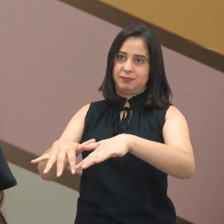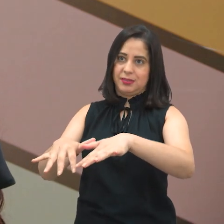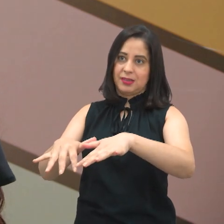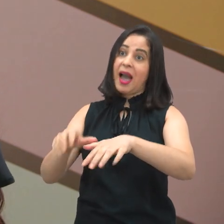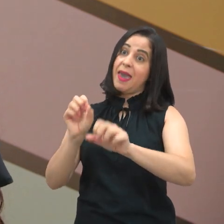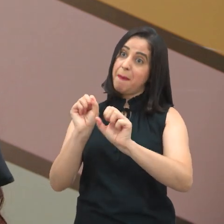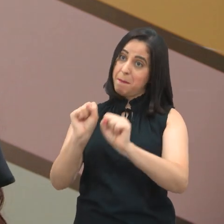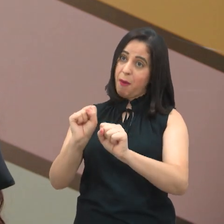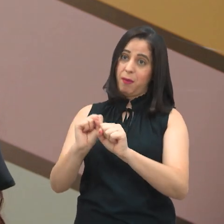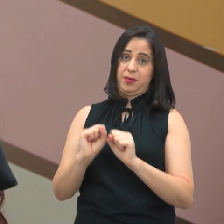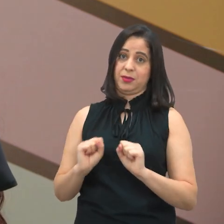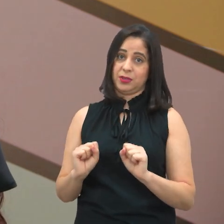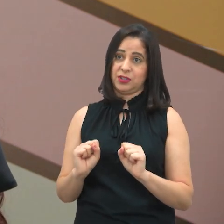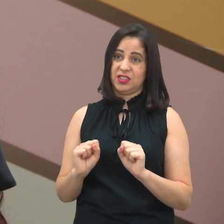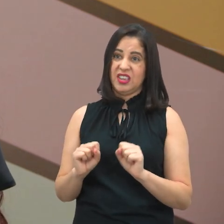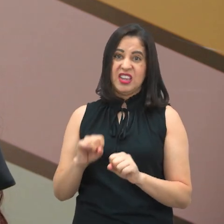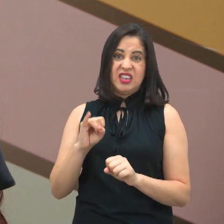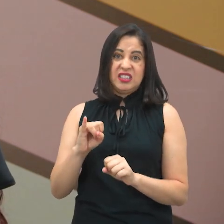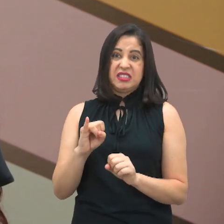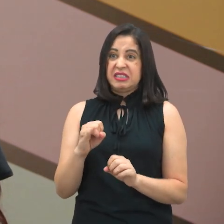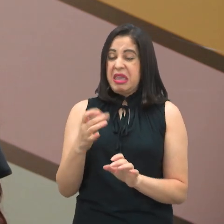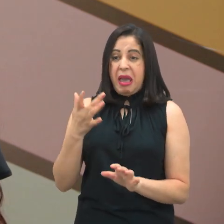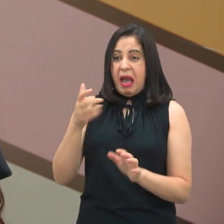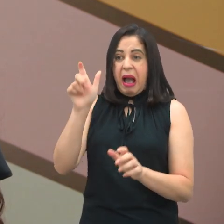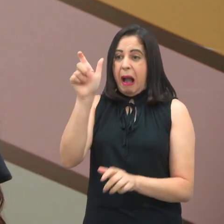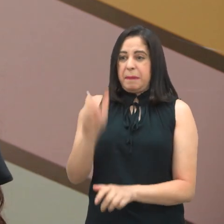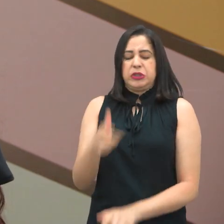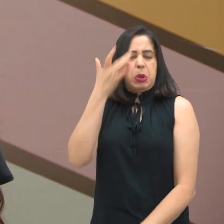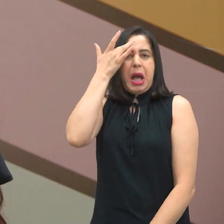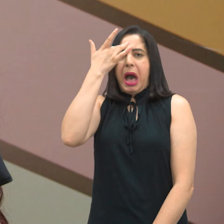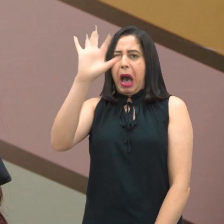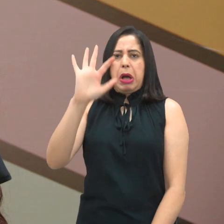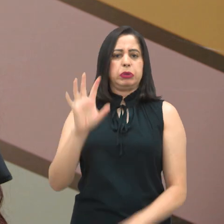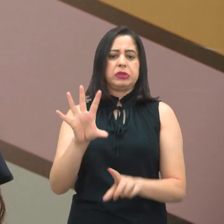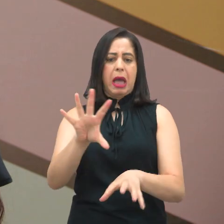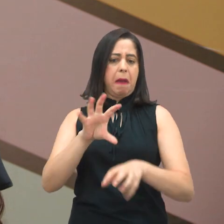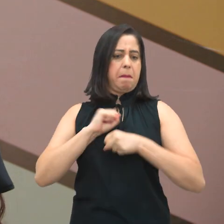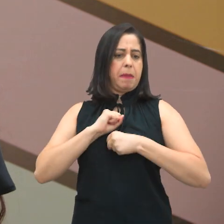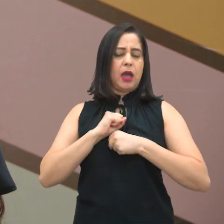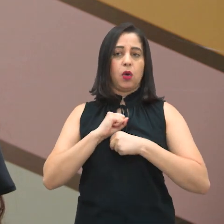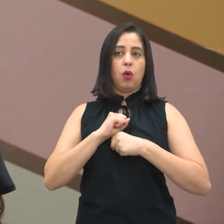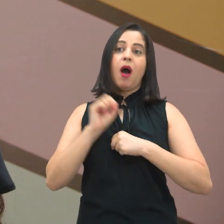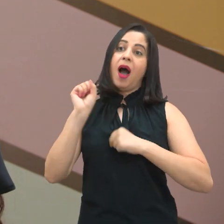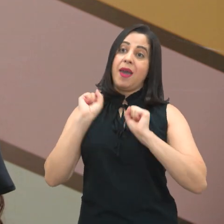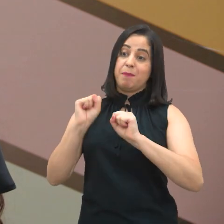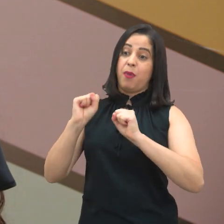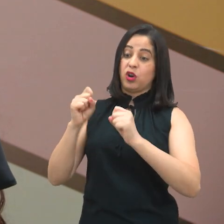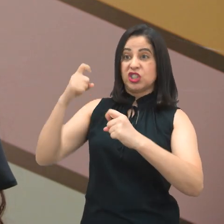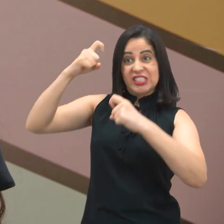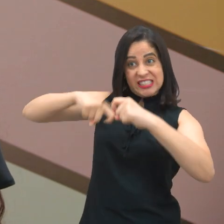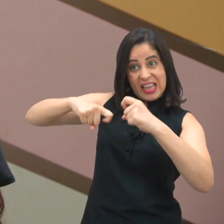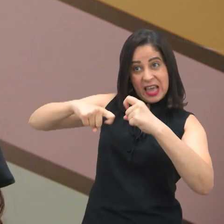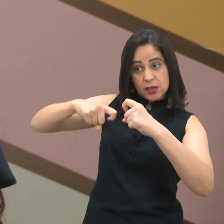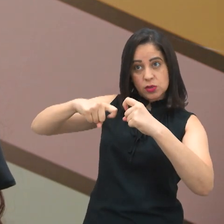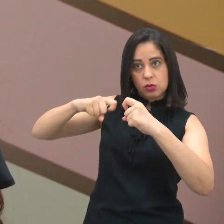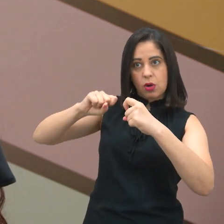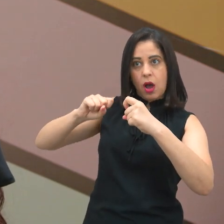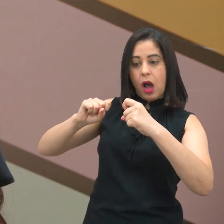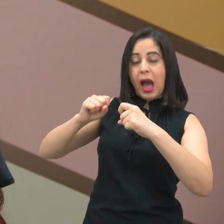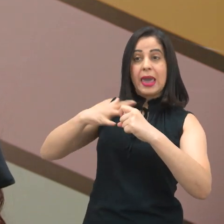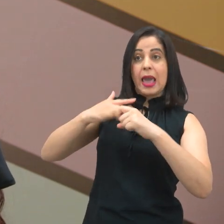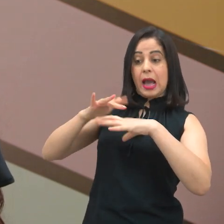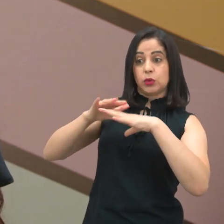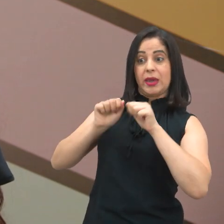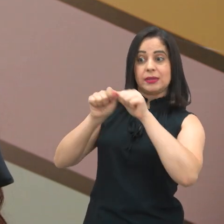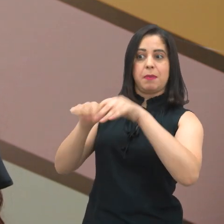disse, se ela não vai fazer o diagnóstico precoce, ela nem sabe que está doente. E com isso ela pode transmitir. Mas ela tem uma vida